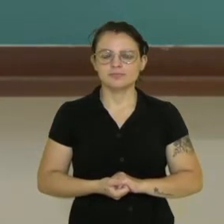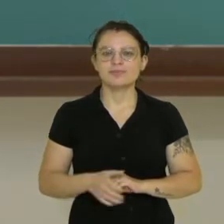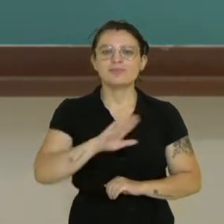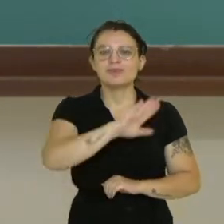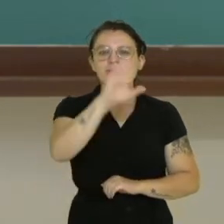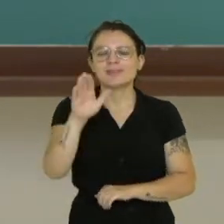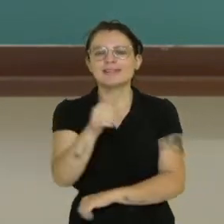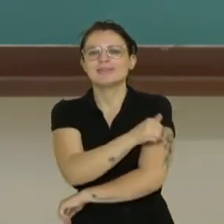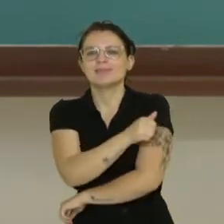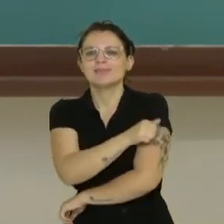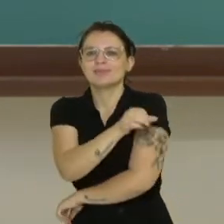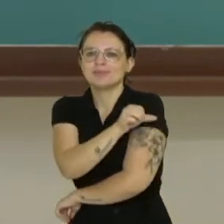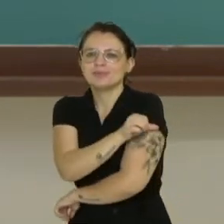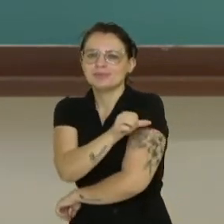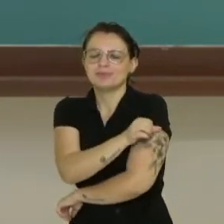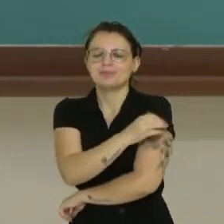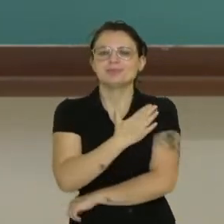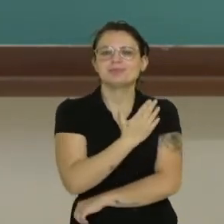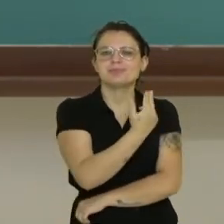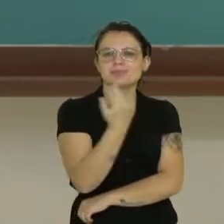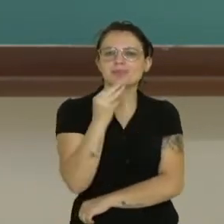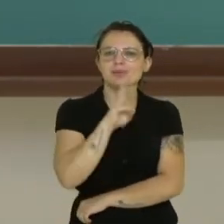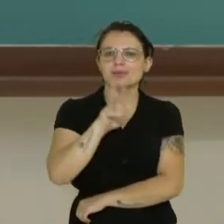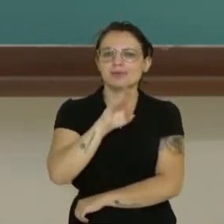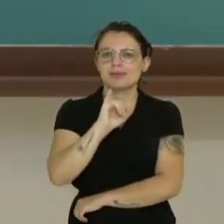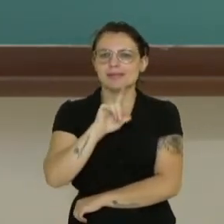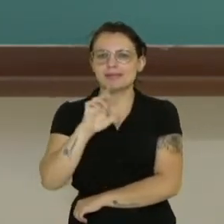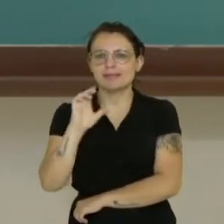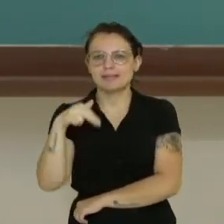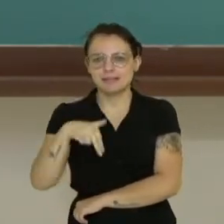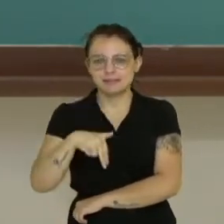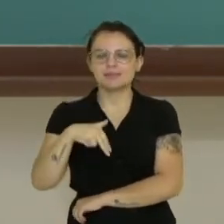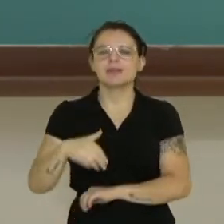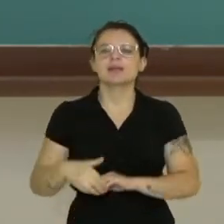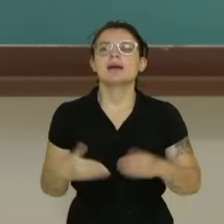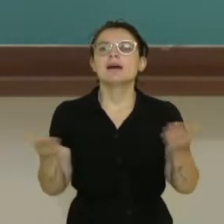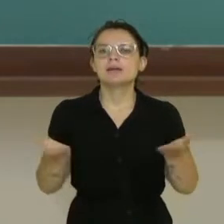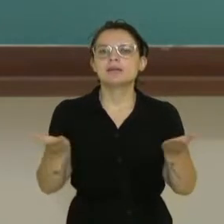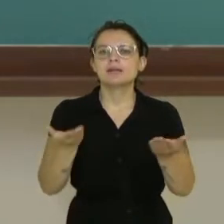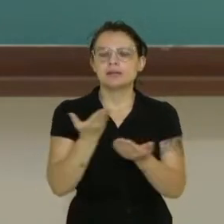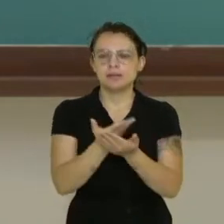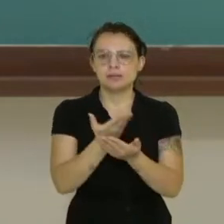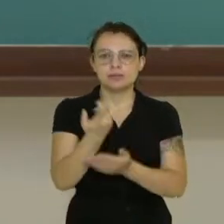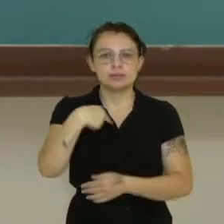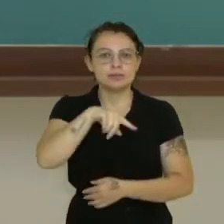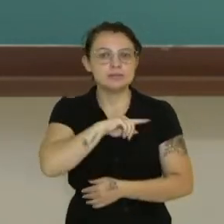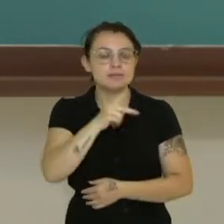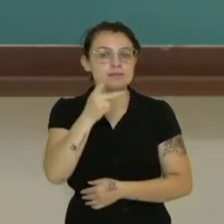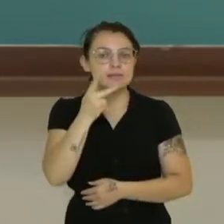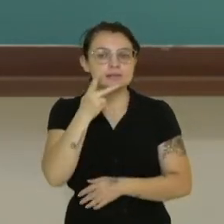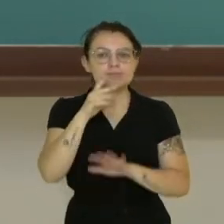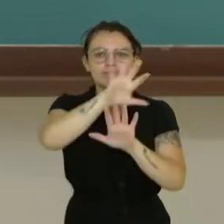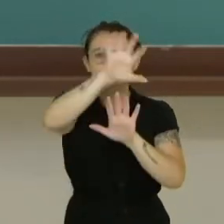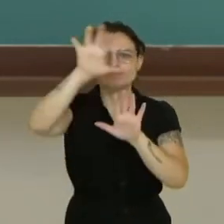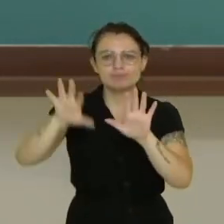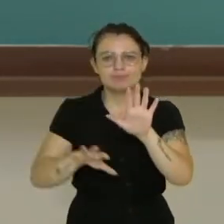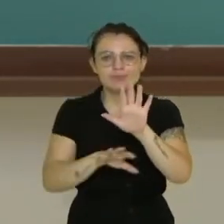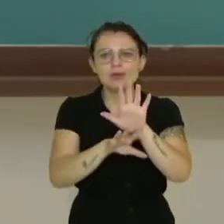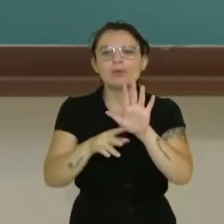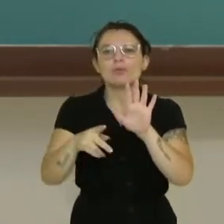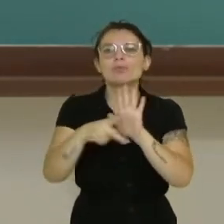Olá, estudantes do nono ano, eu sou o professor William e nessa aula nós vamos aprender um pouco sobre a regionalização do